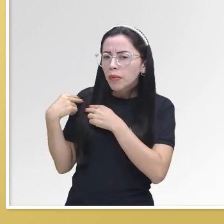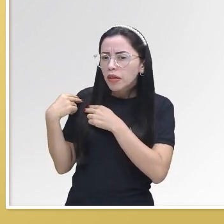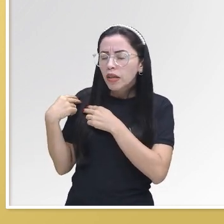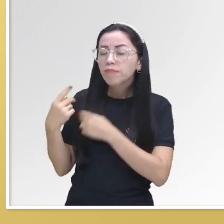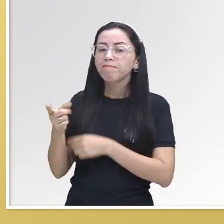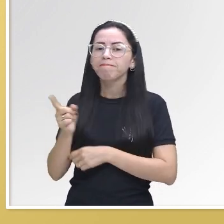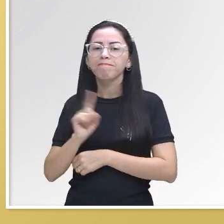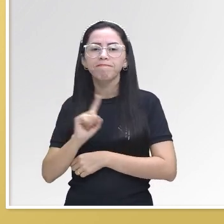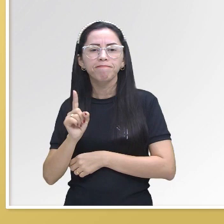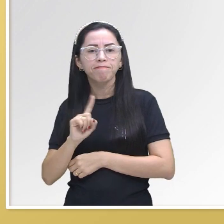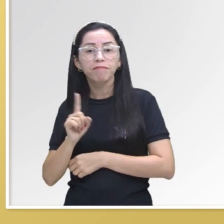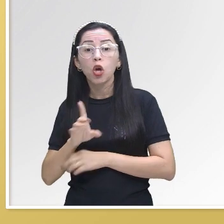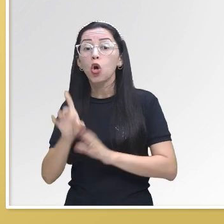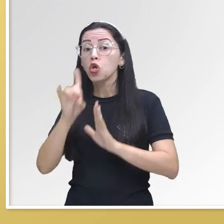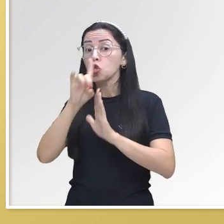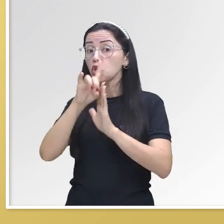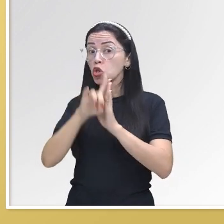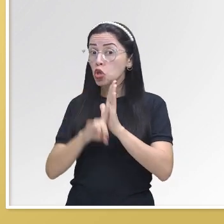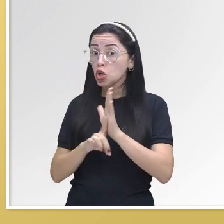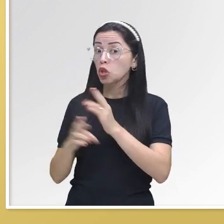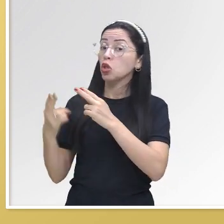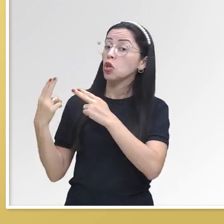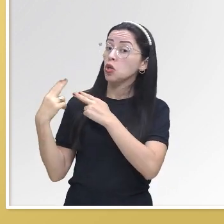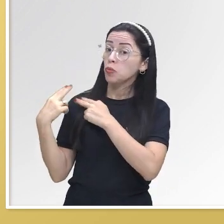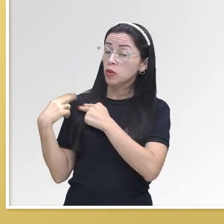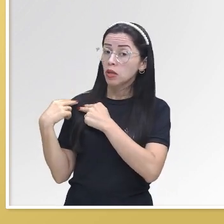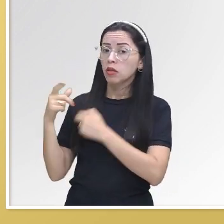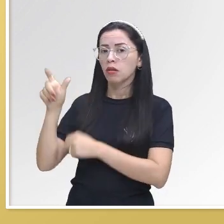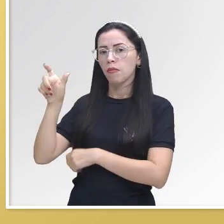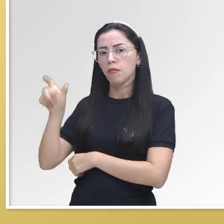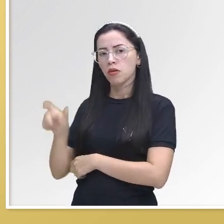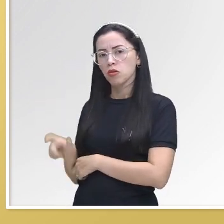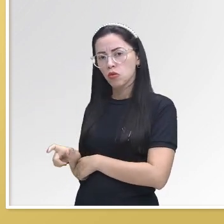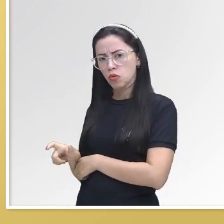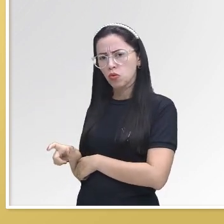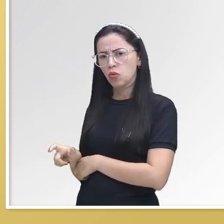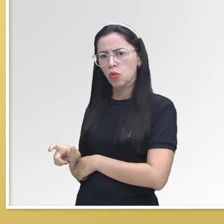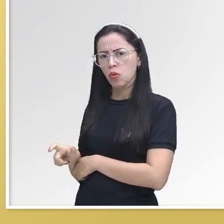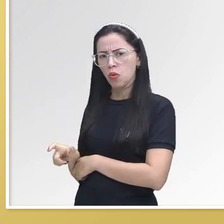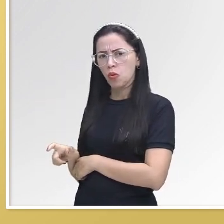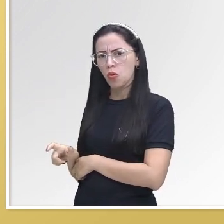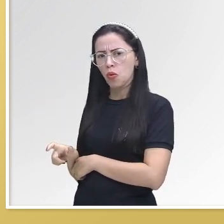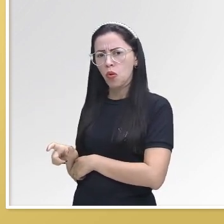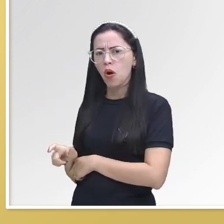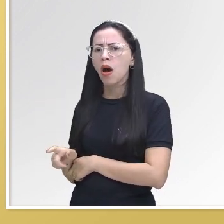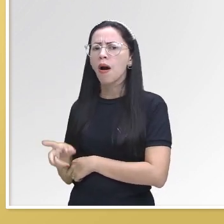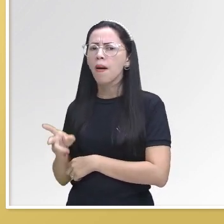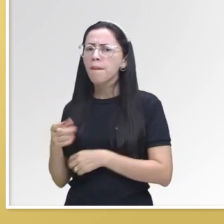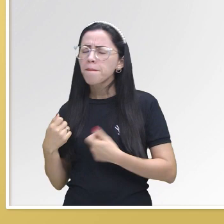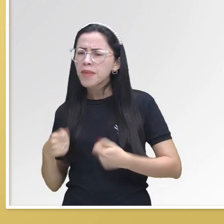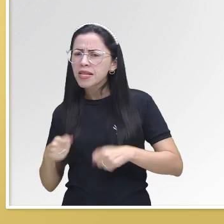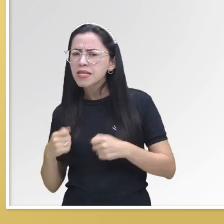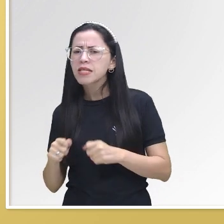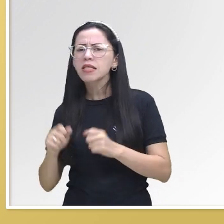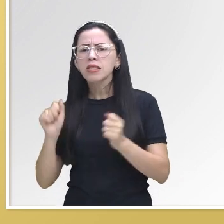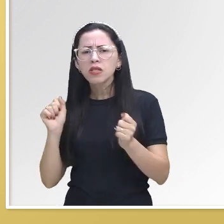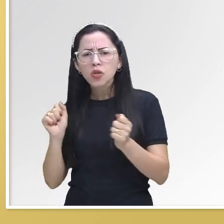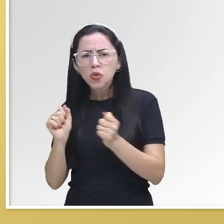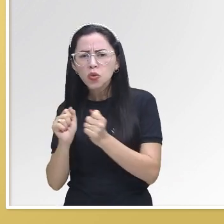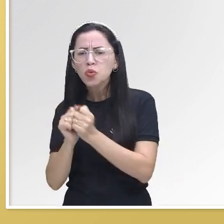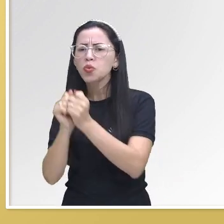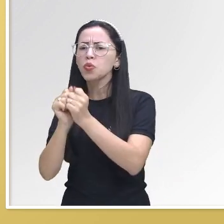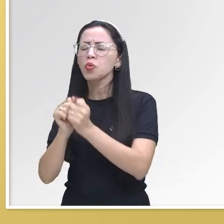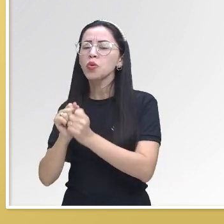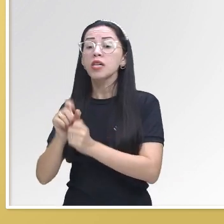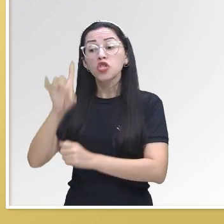Não. Os direitos e deveres de um cidadão não devem andar sempre juntos, pelo contrário, tem que andar juntos sim. Por